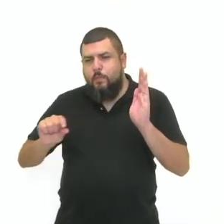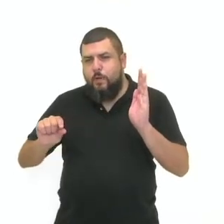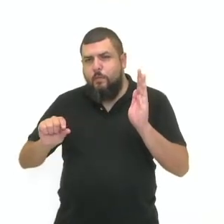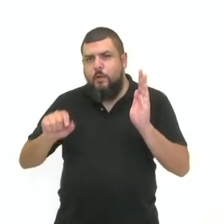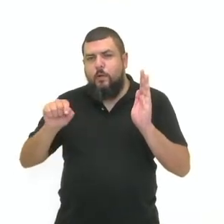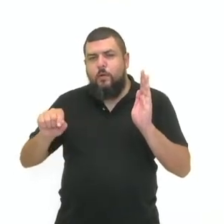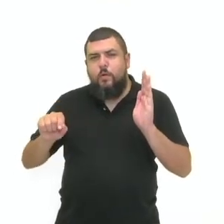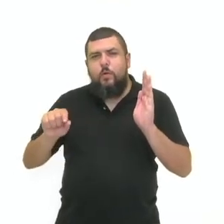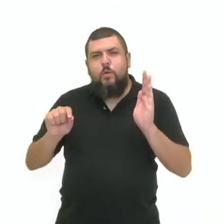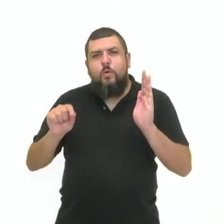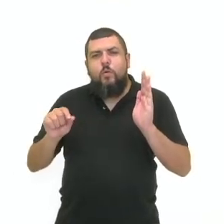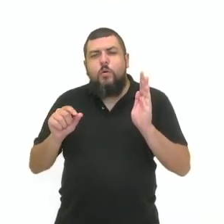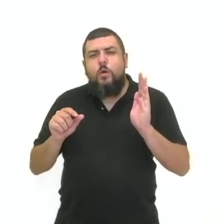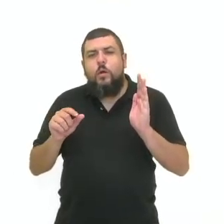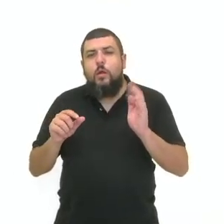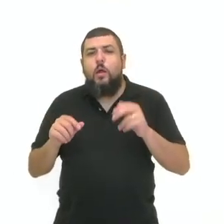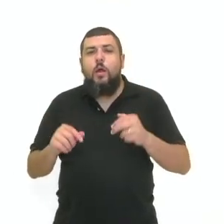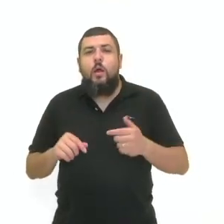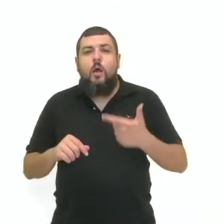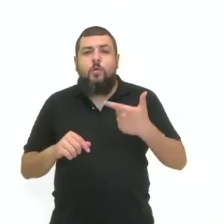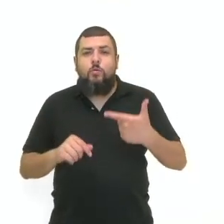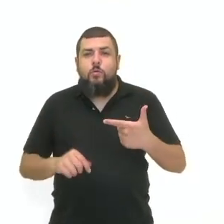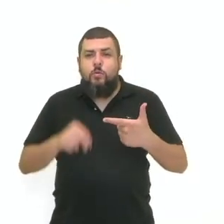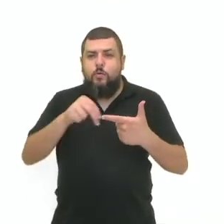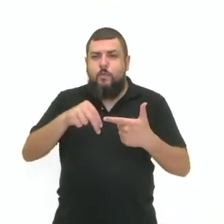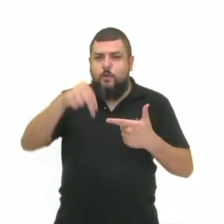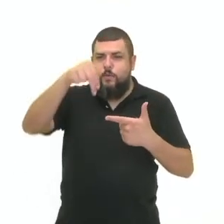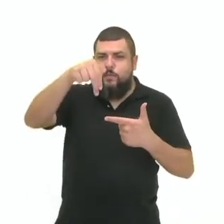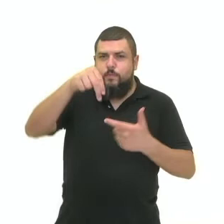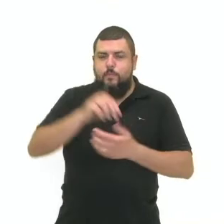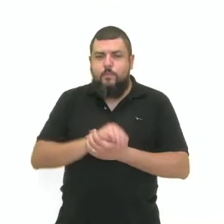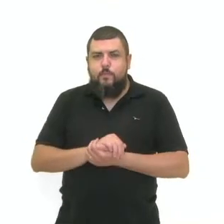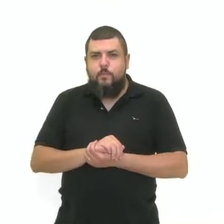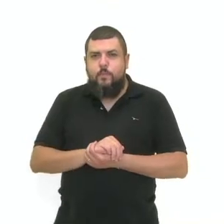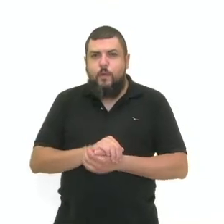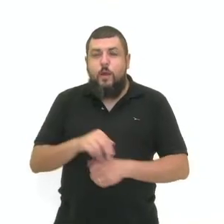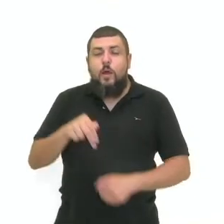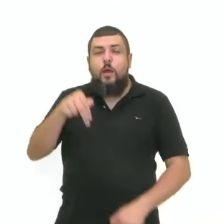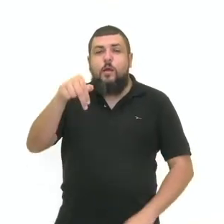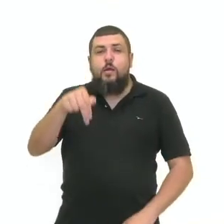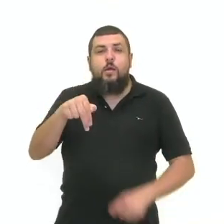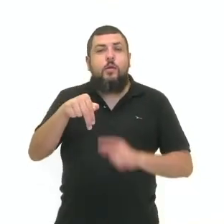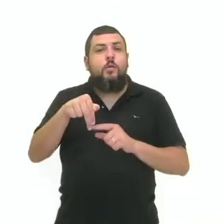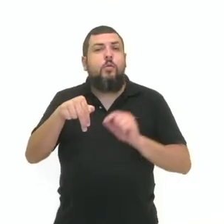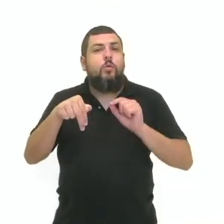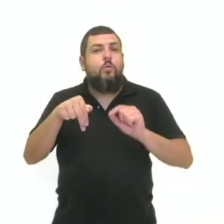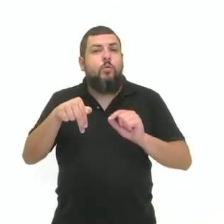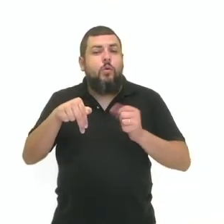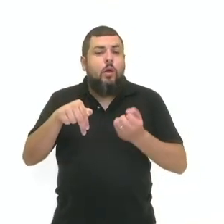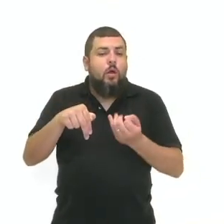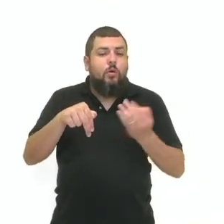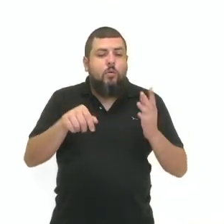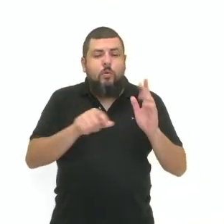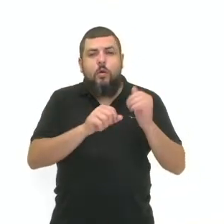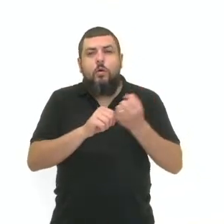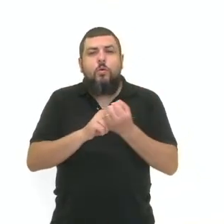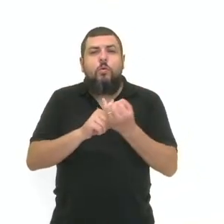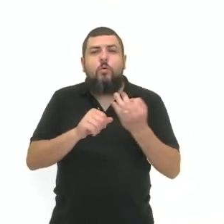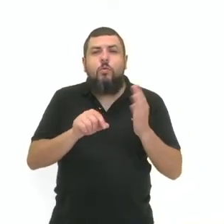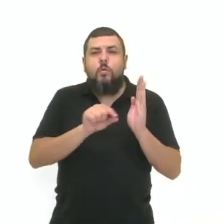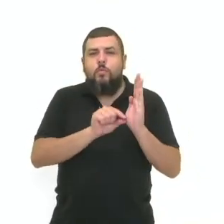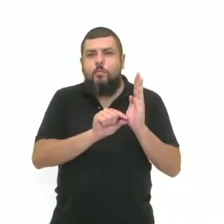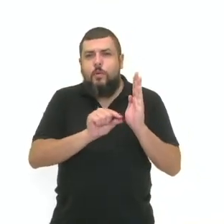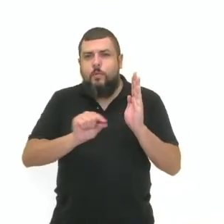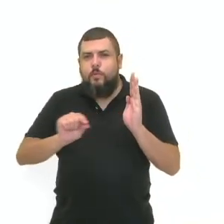a n, né? Então, eu vou usar uma potência. N é o número de elementos de cada linha. Então, aqui eu tenho o